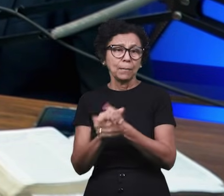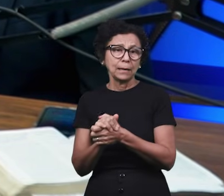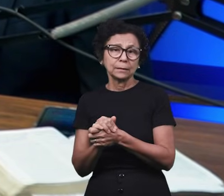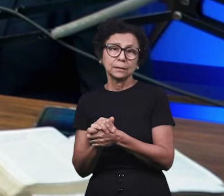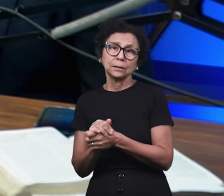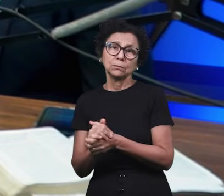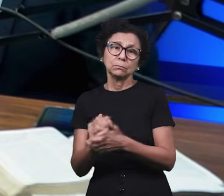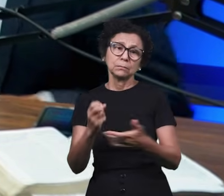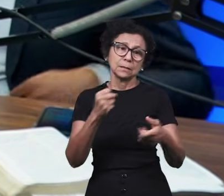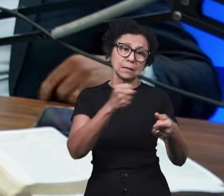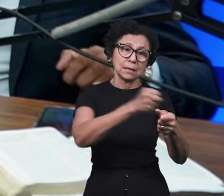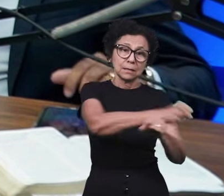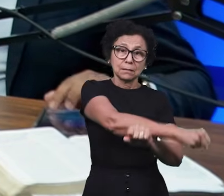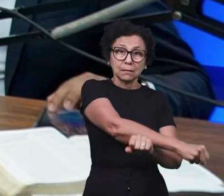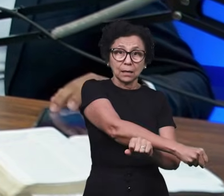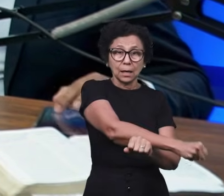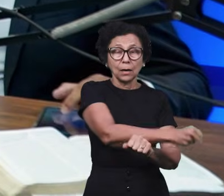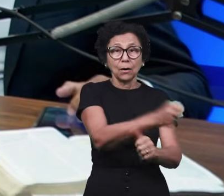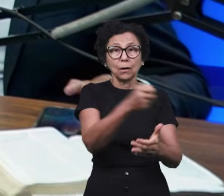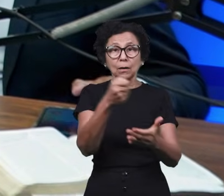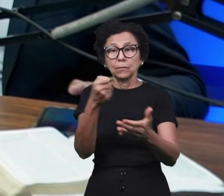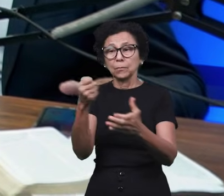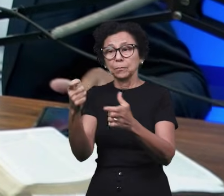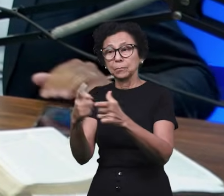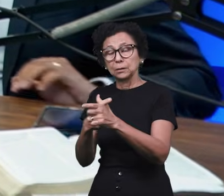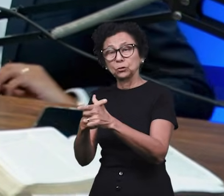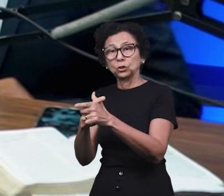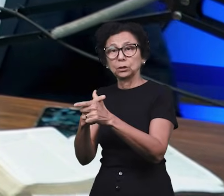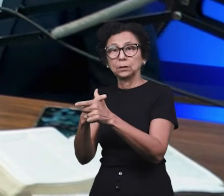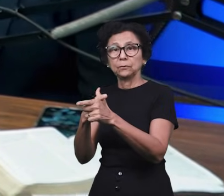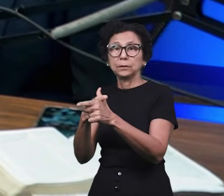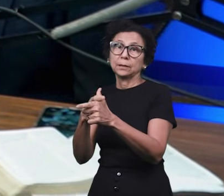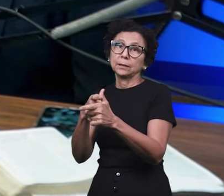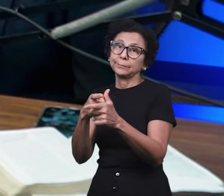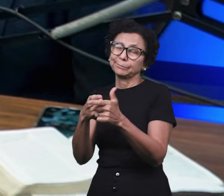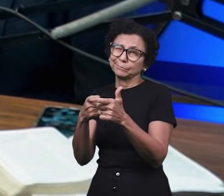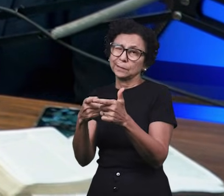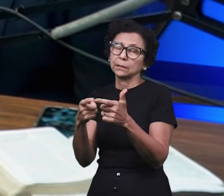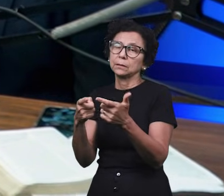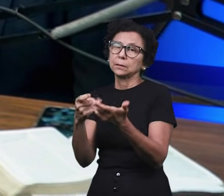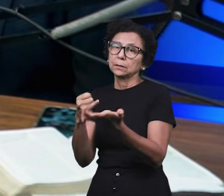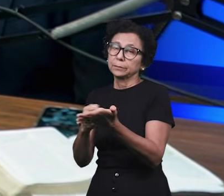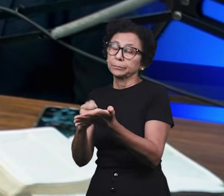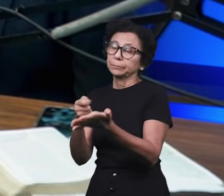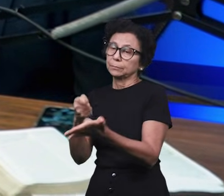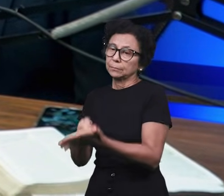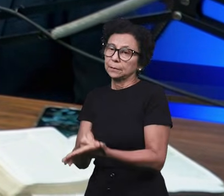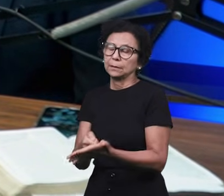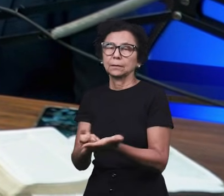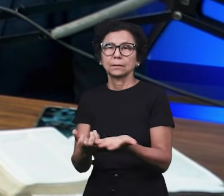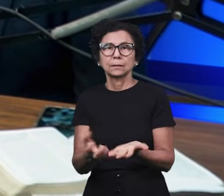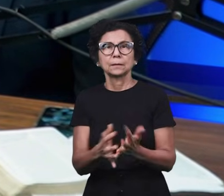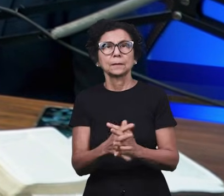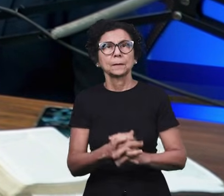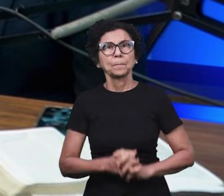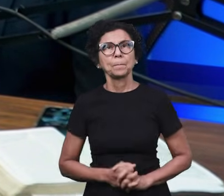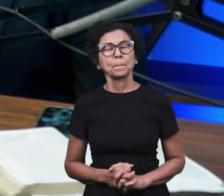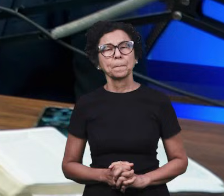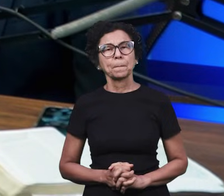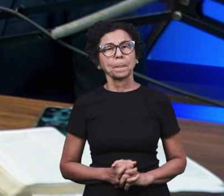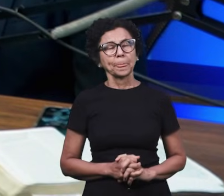da escravidão, para pagar a dívida relacionada ao imposto de Roma. Era por isso que os